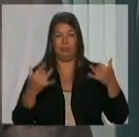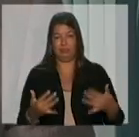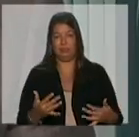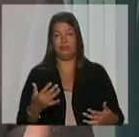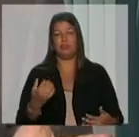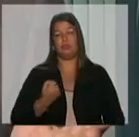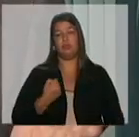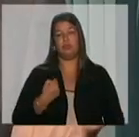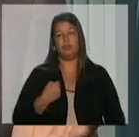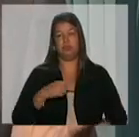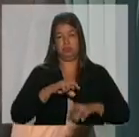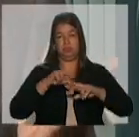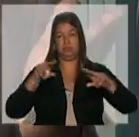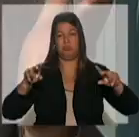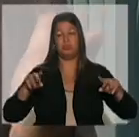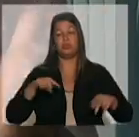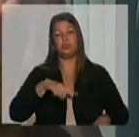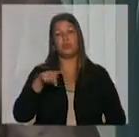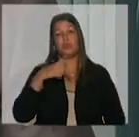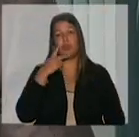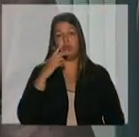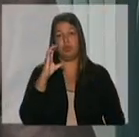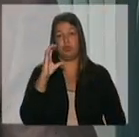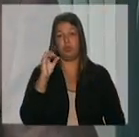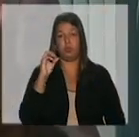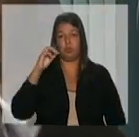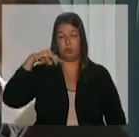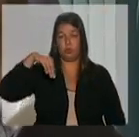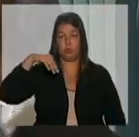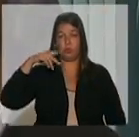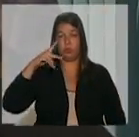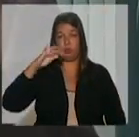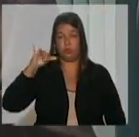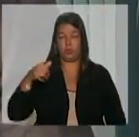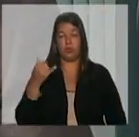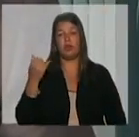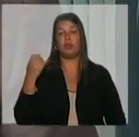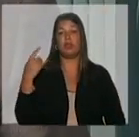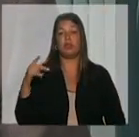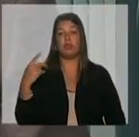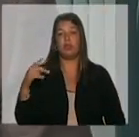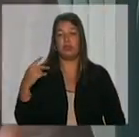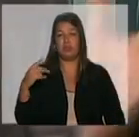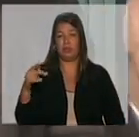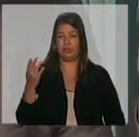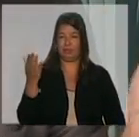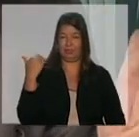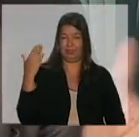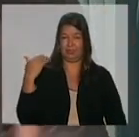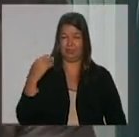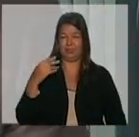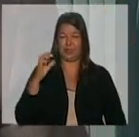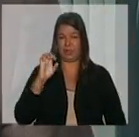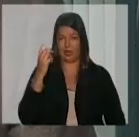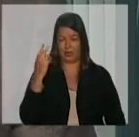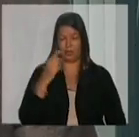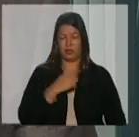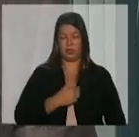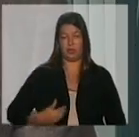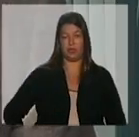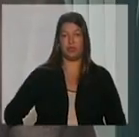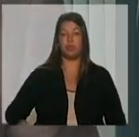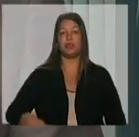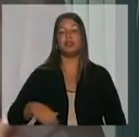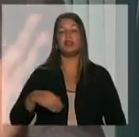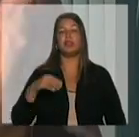aqui, nós, quando falamos de Comperj, quando foi idealizado o Comperj pelo presidente Luiz Inácio Lula